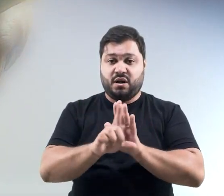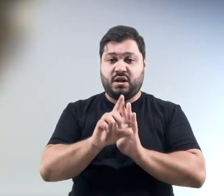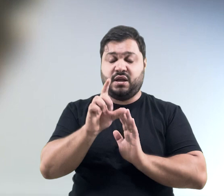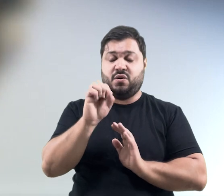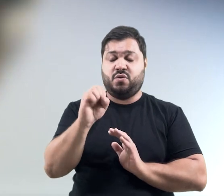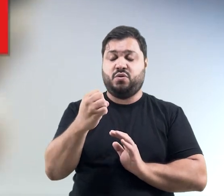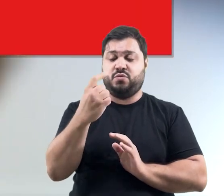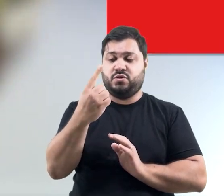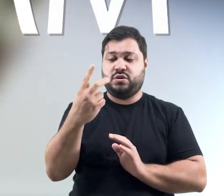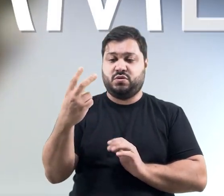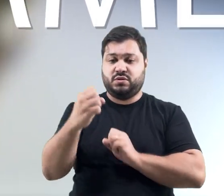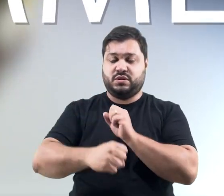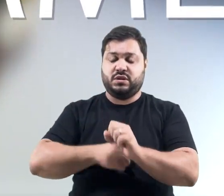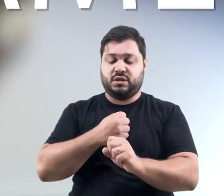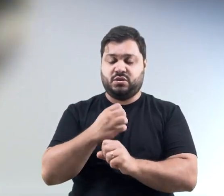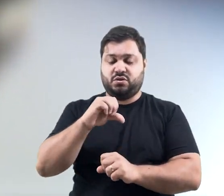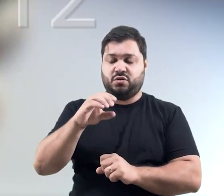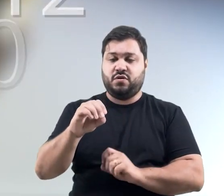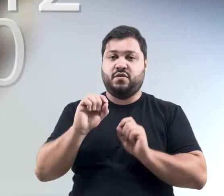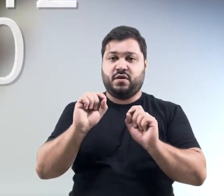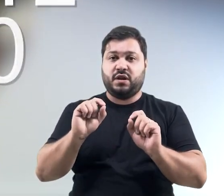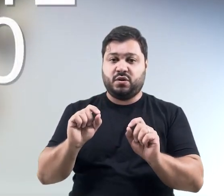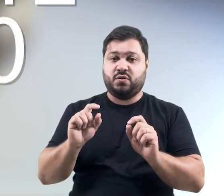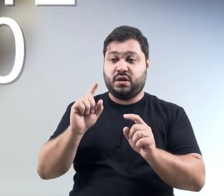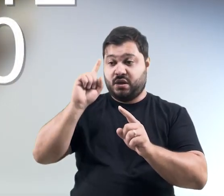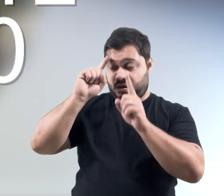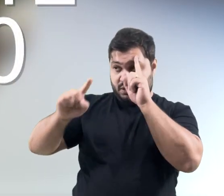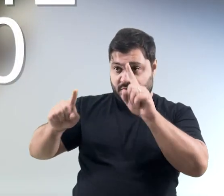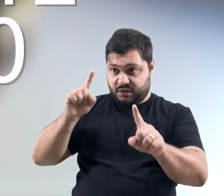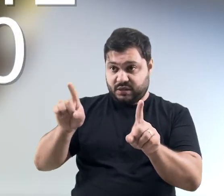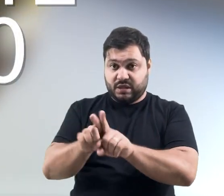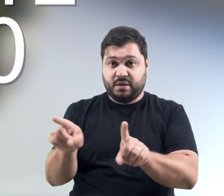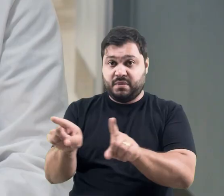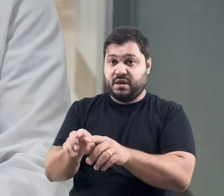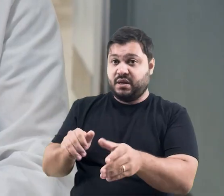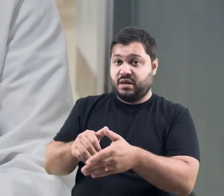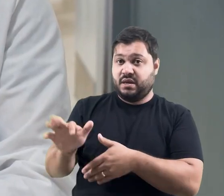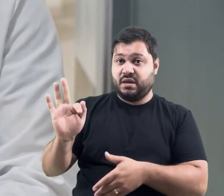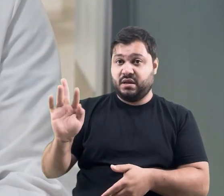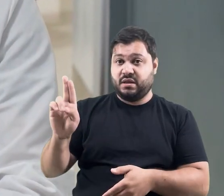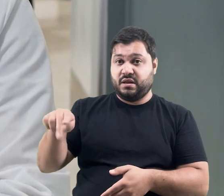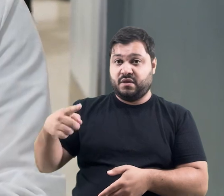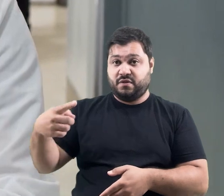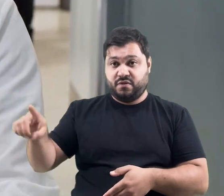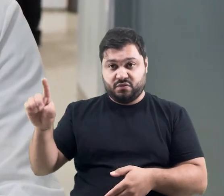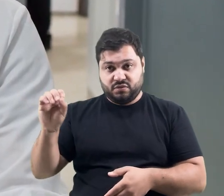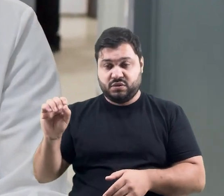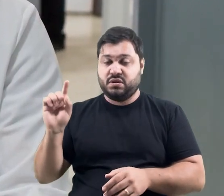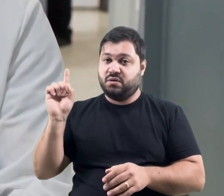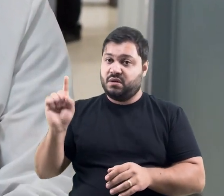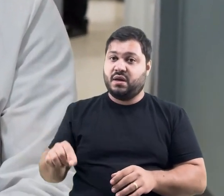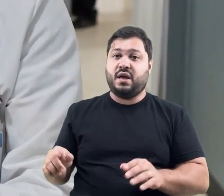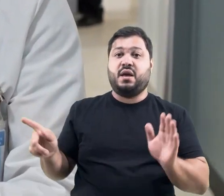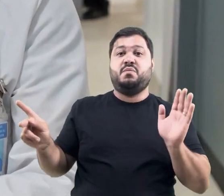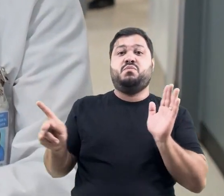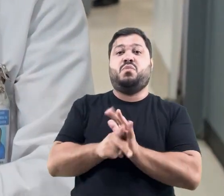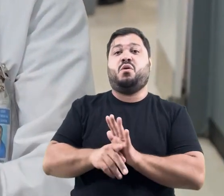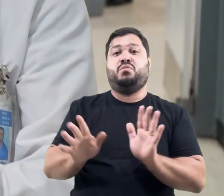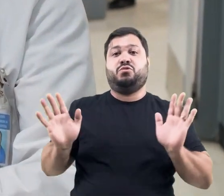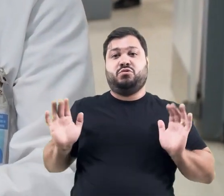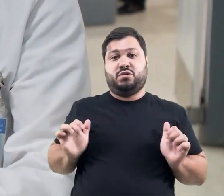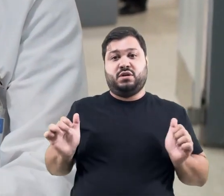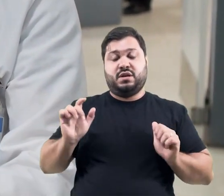remuneração, conforme a Lei 8.112 de 90, os atos de designação e dispensa de função comissionada